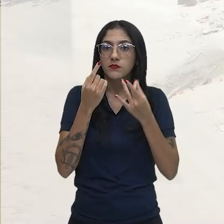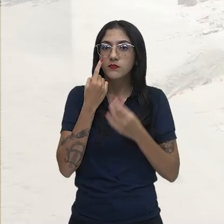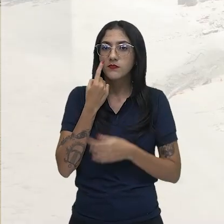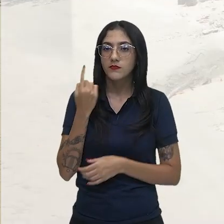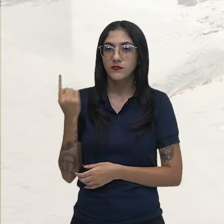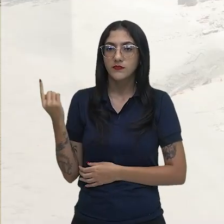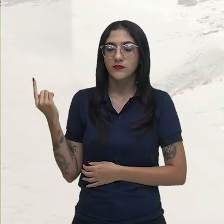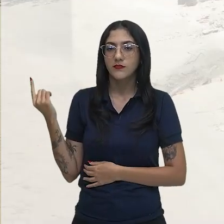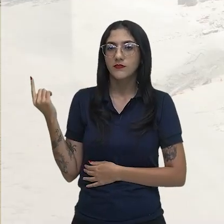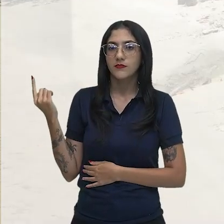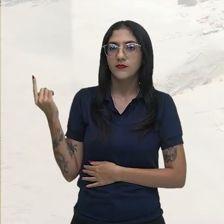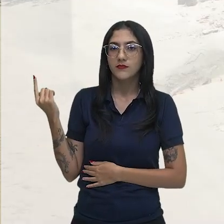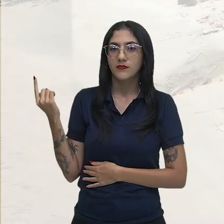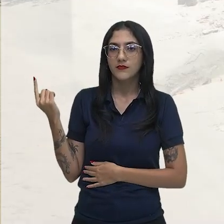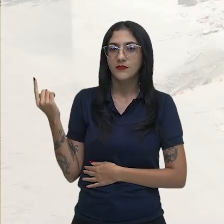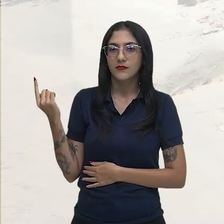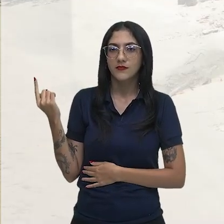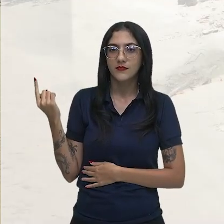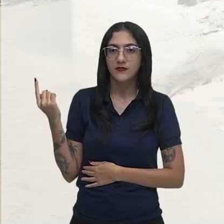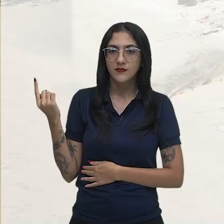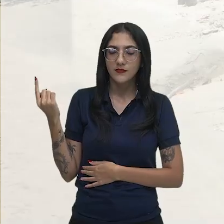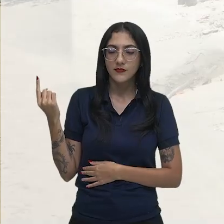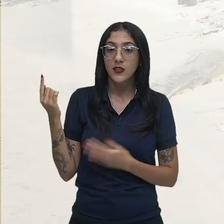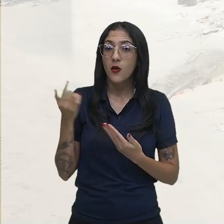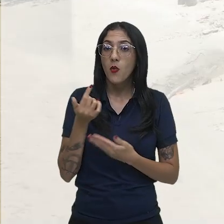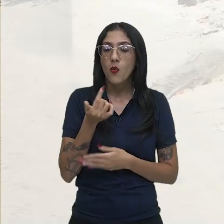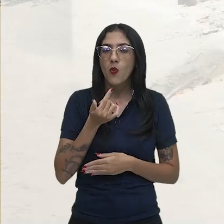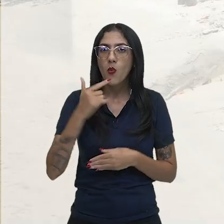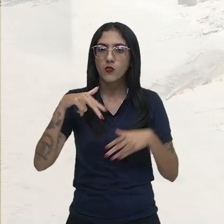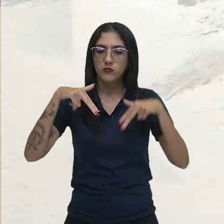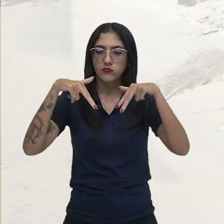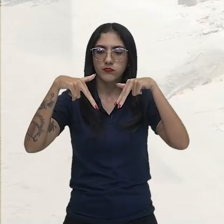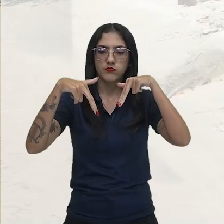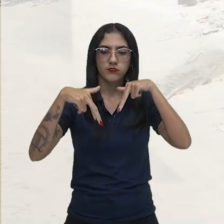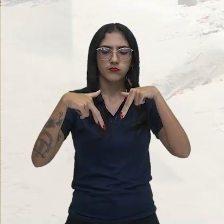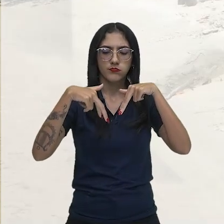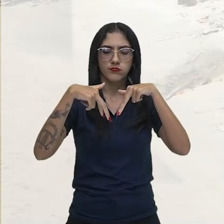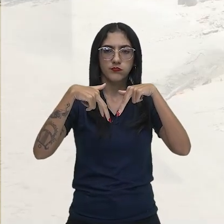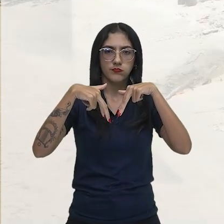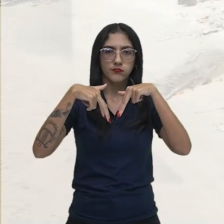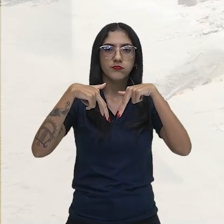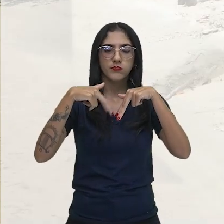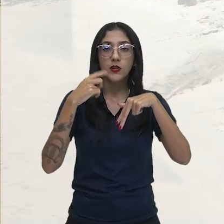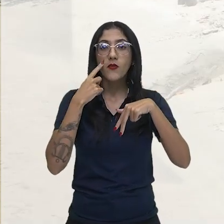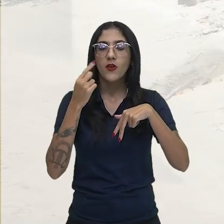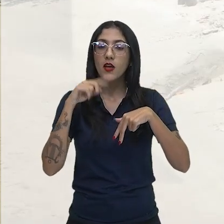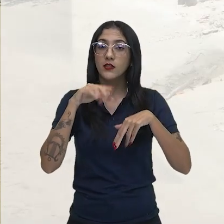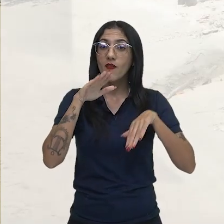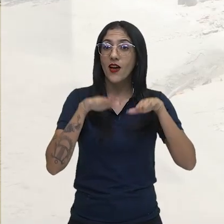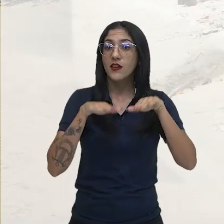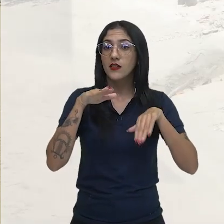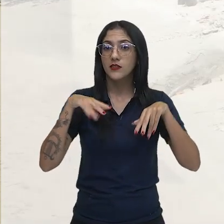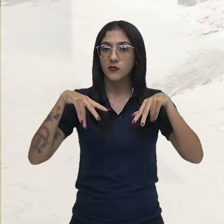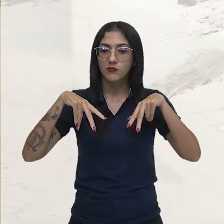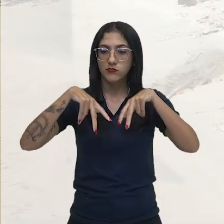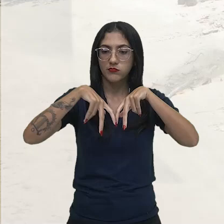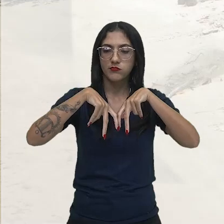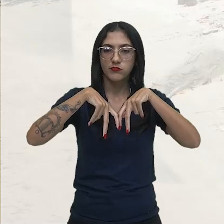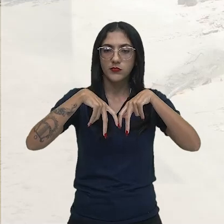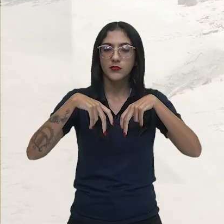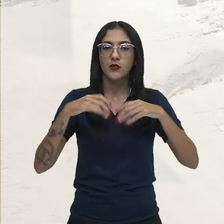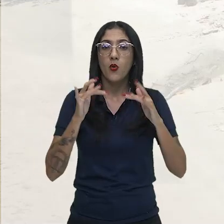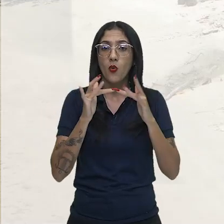nesse momento eles já iniciam a luta de uma outra forma. Eles estão iniciando ali pela variação do joelho casado,